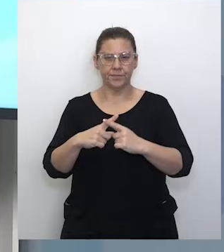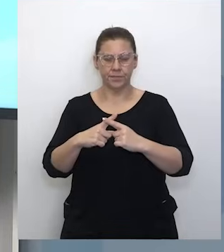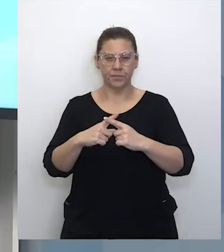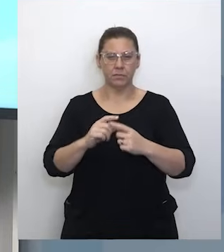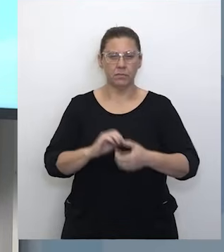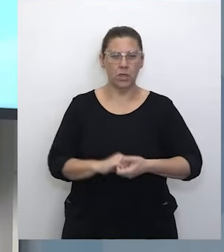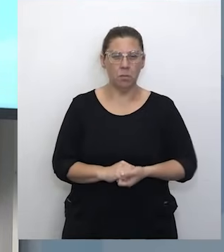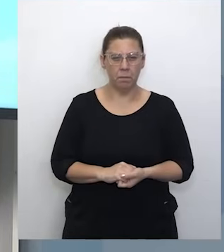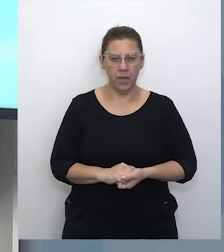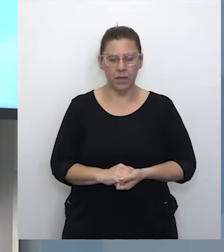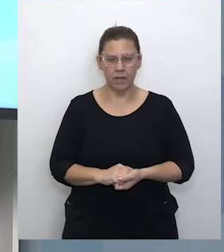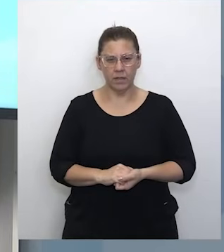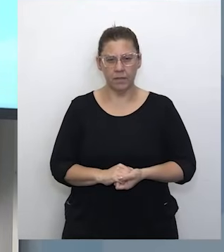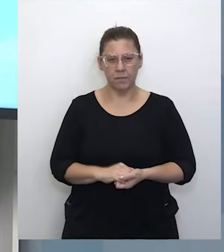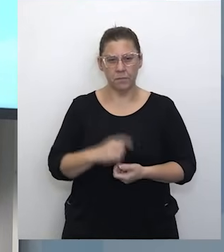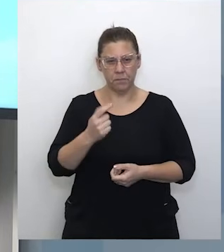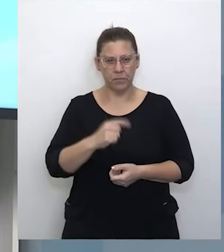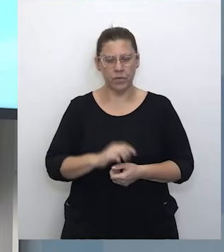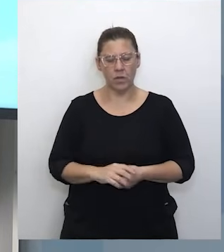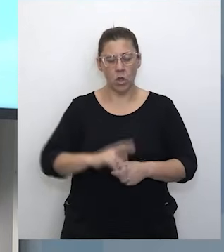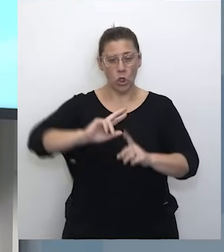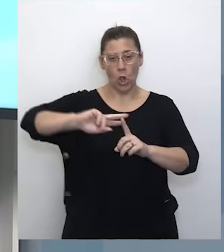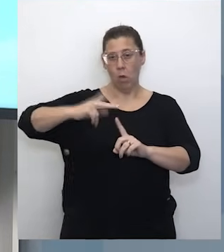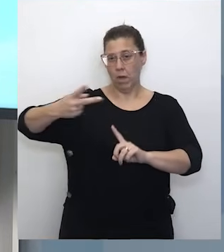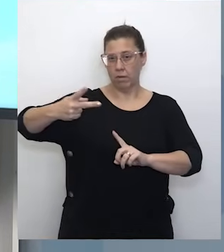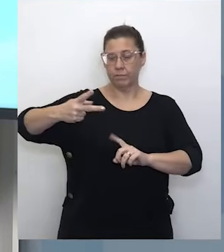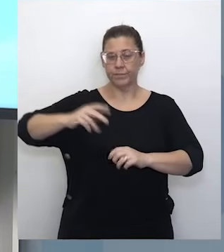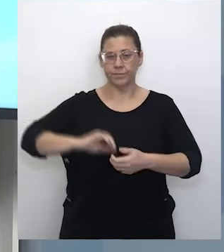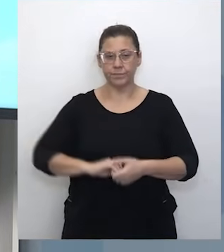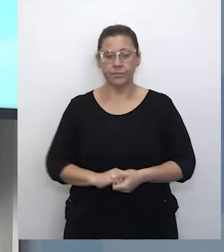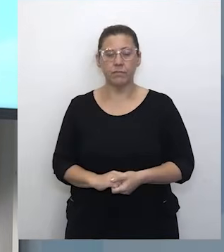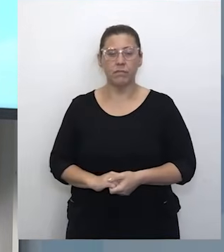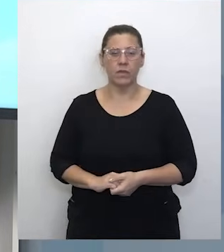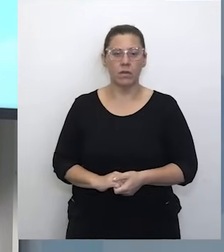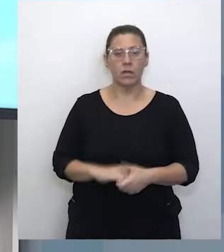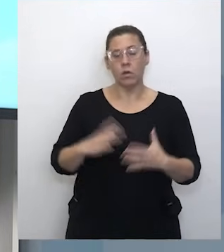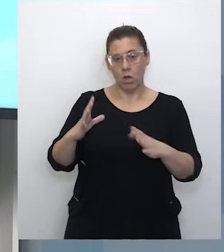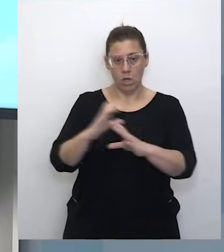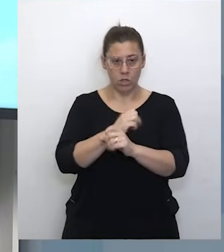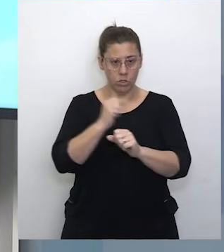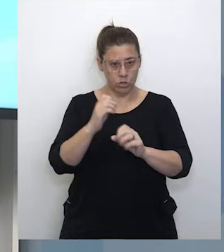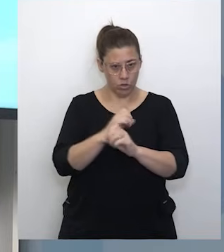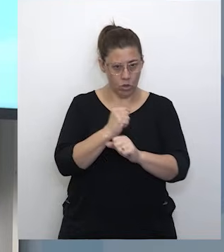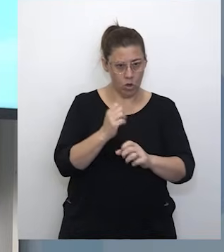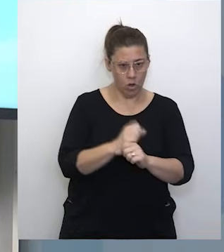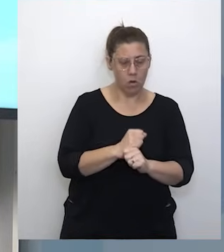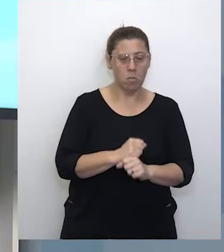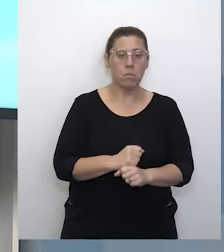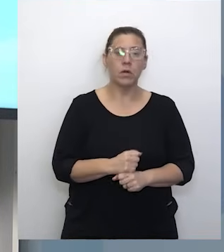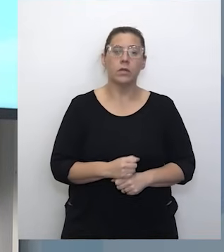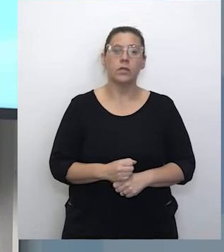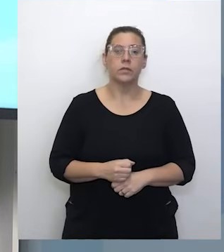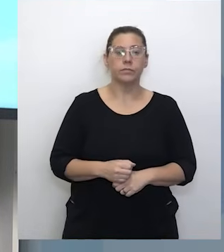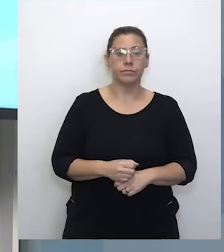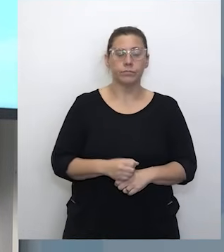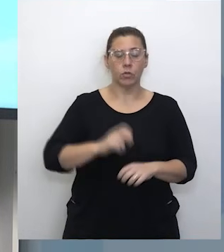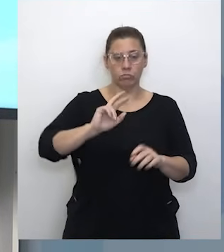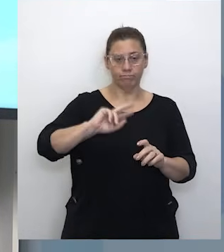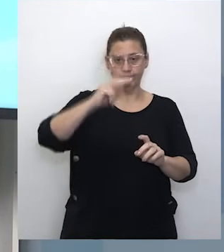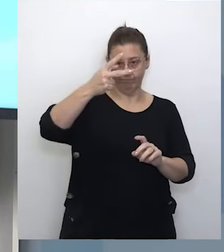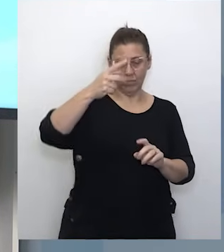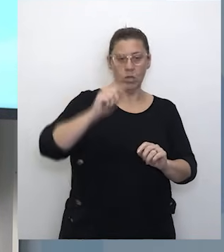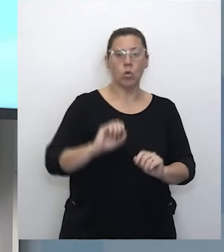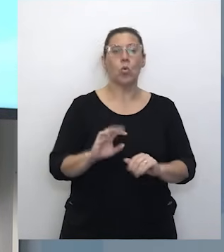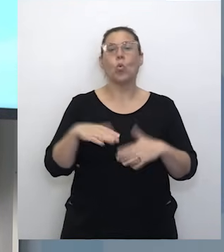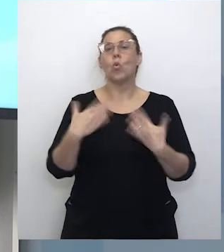polinômios, né, nos monômios, você aumenta, o grau vai para 2, tá certo? Então, a soma do expoente, ele determina o grau e